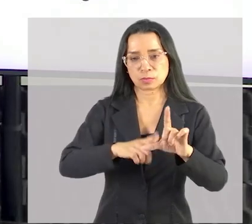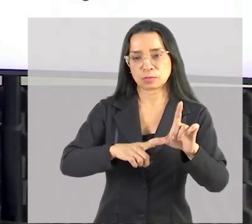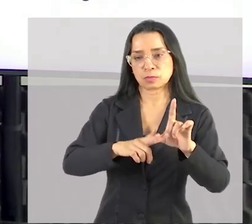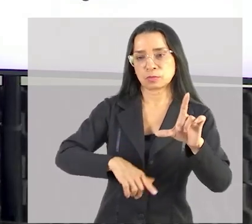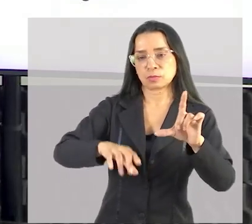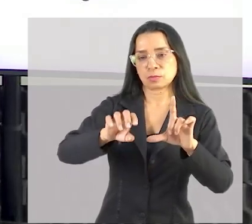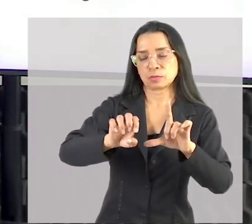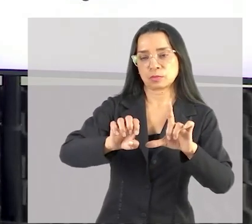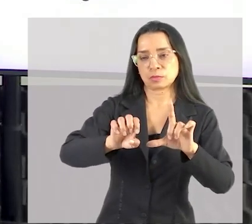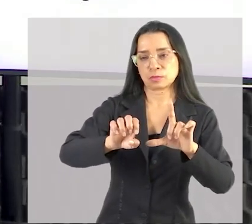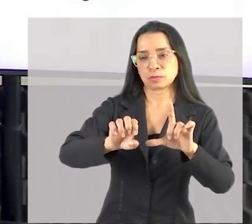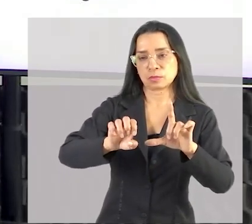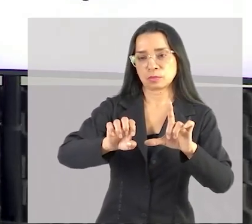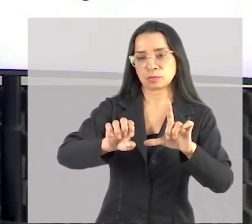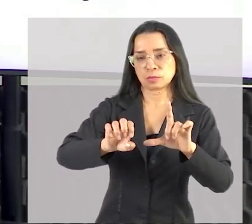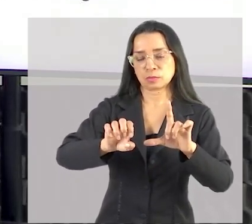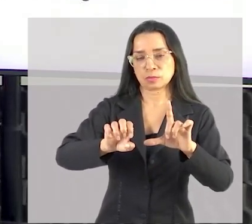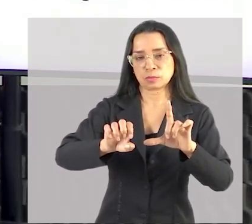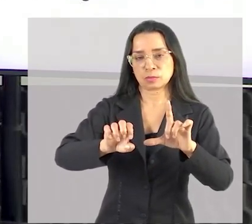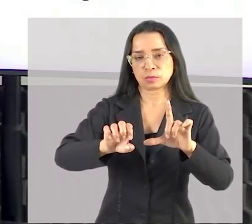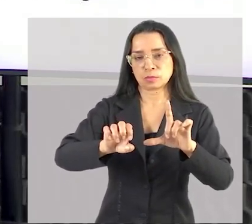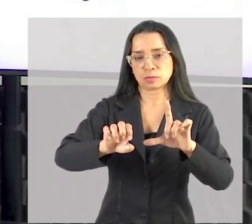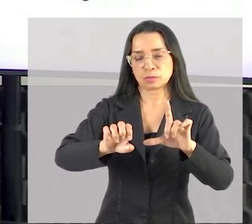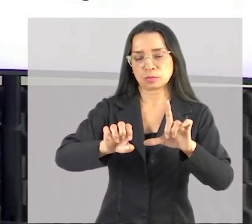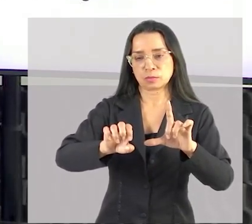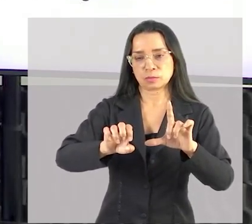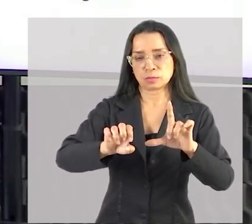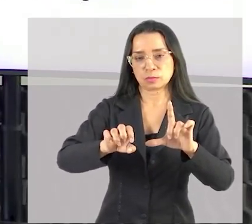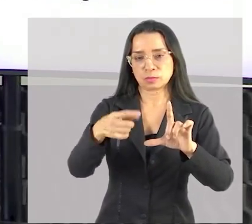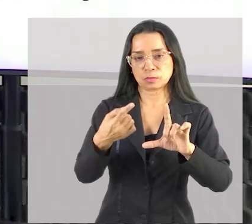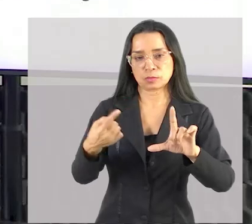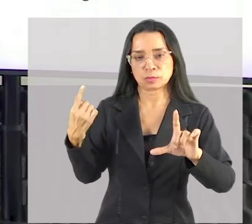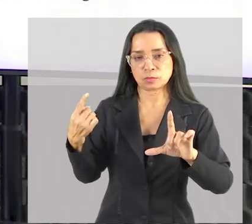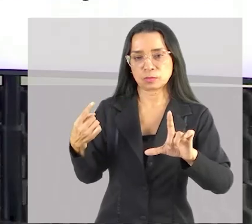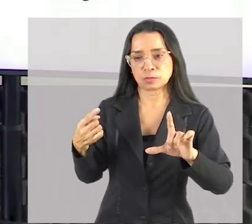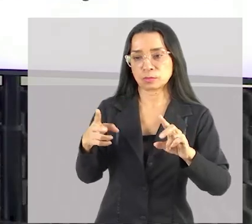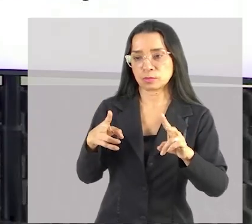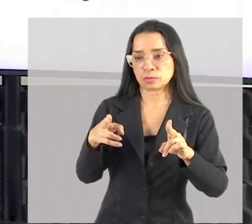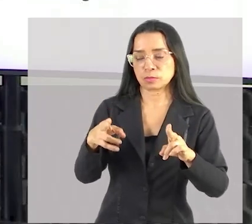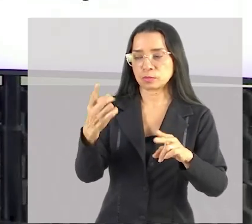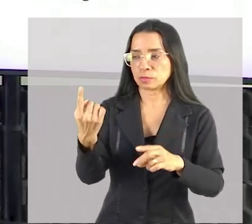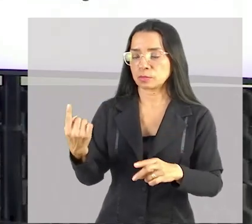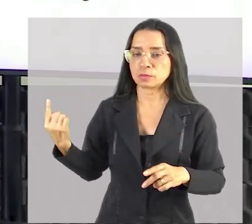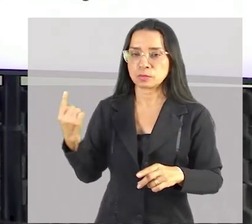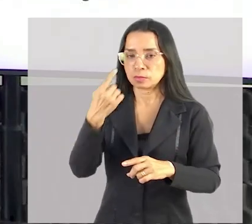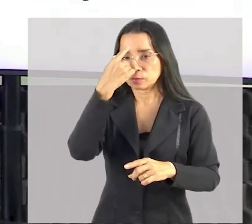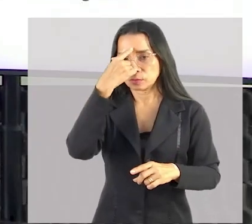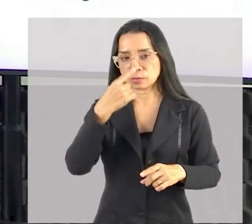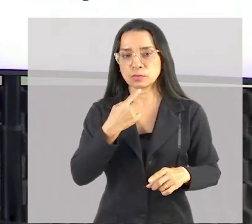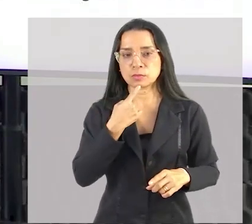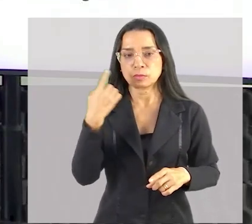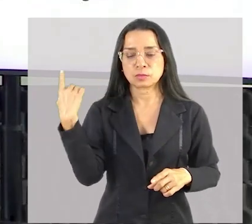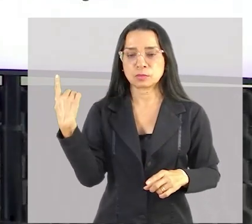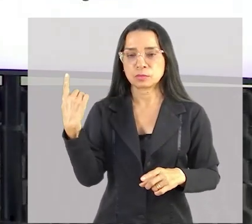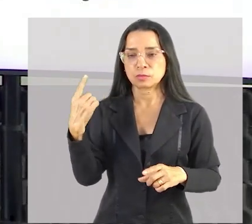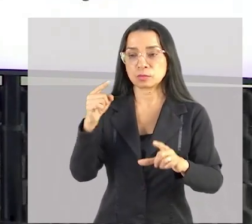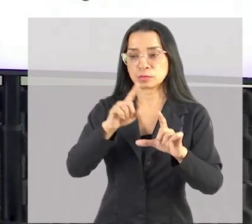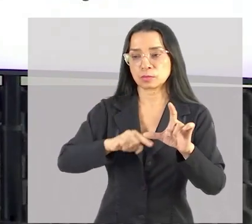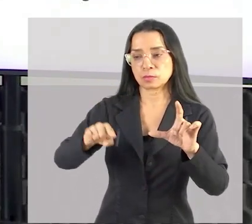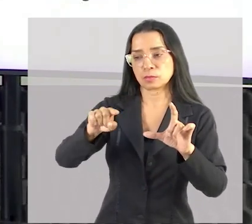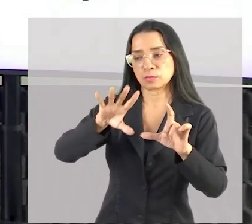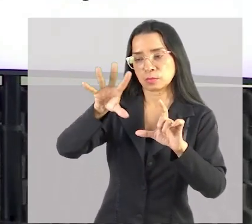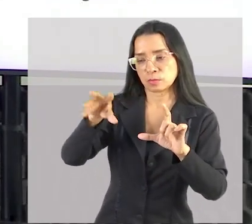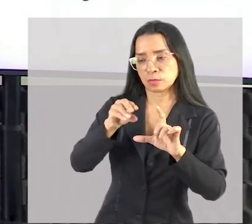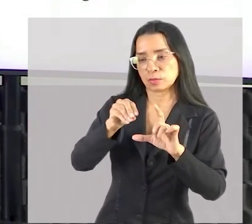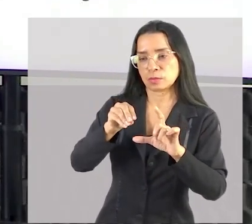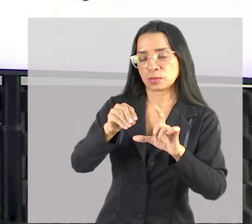da célula, provoca a saída de água de dentro da célula, ó. Mesma coisa aqui, ó. Esse lado está mais concentrado. O que vai acontecer